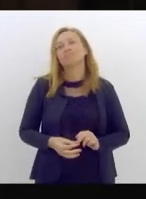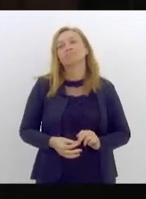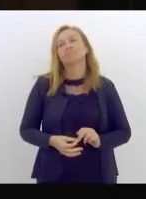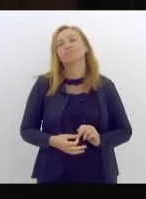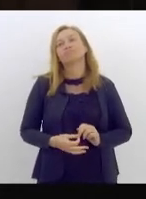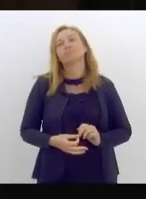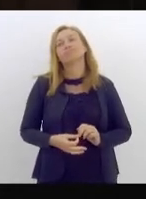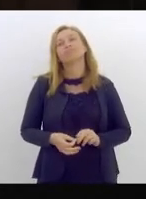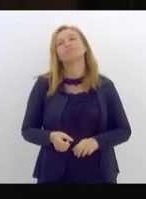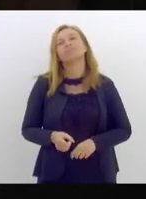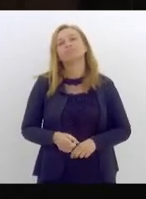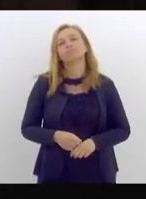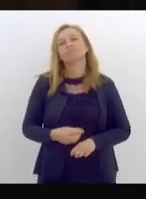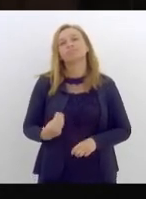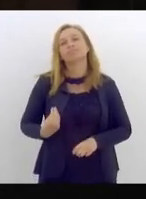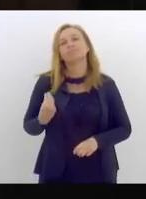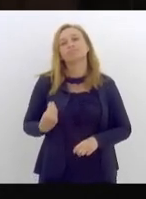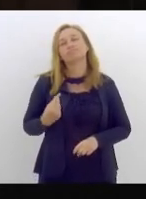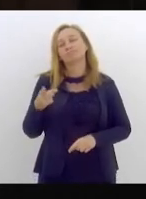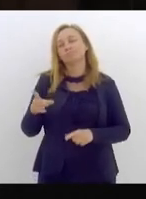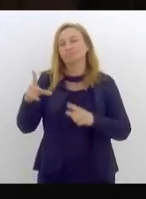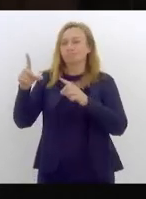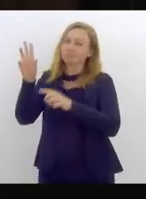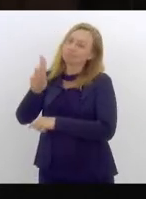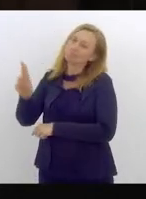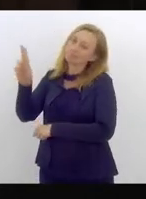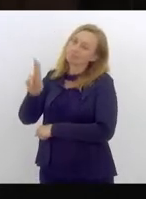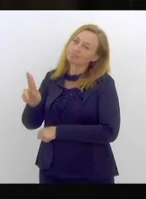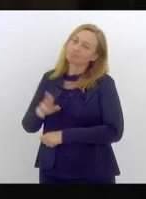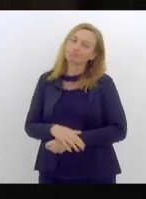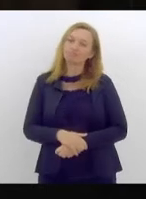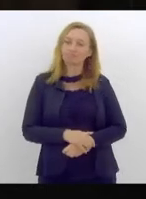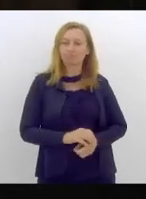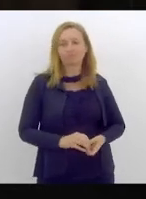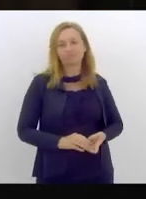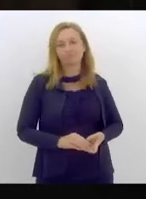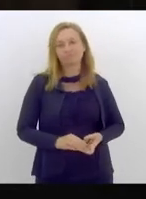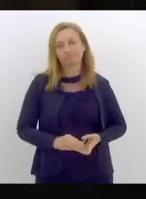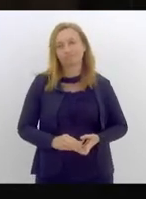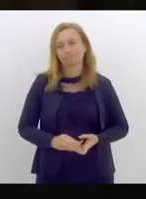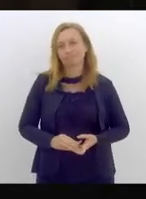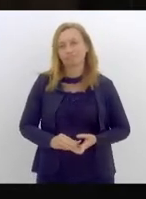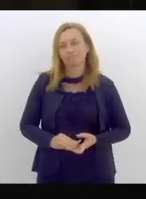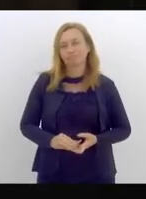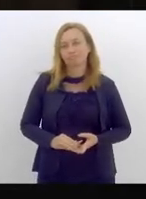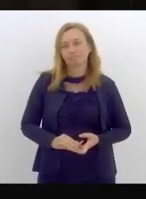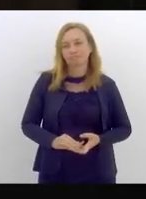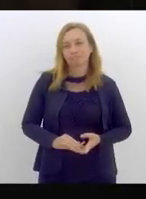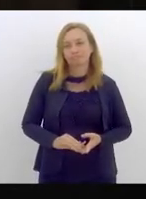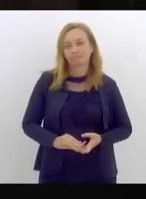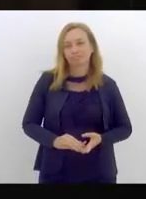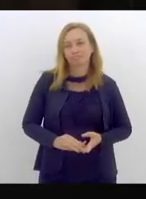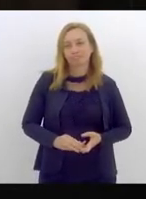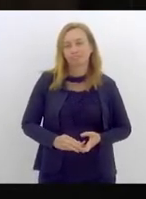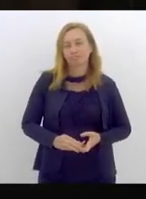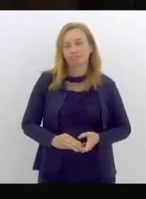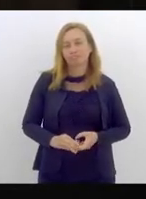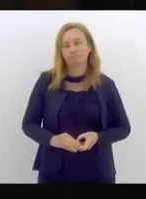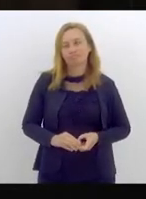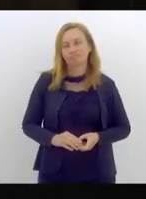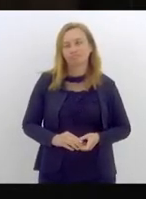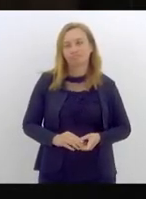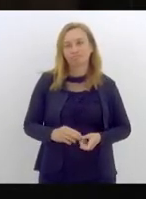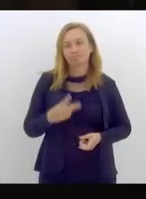tempos que eu passei naquela Universidade foram digamos